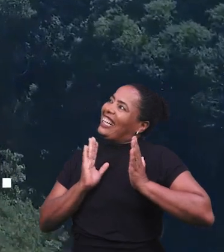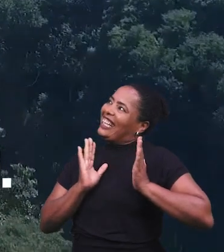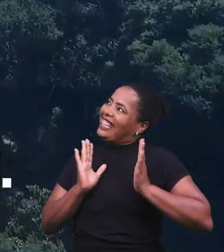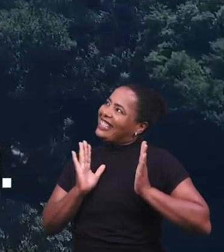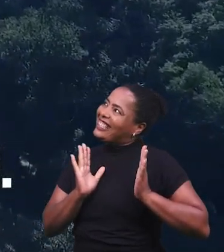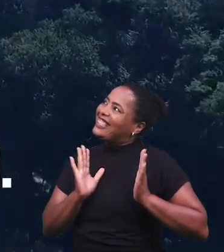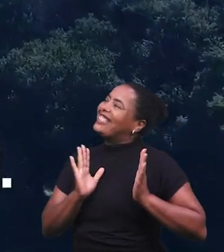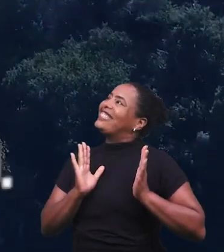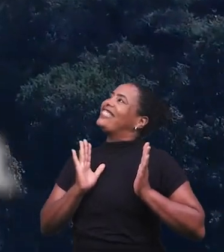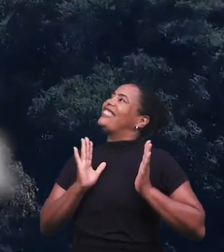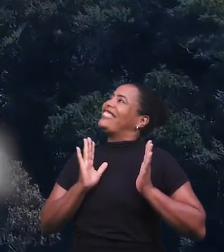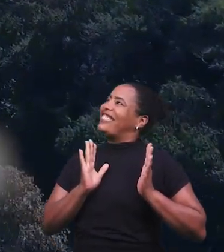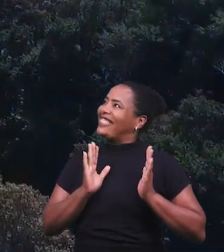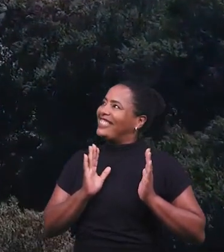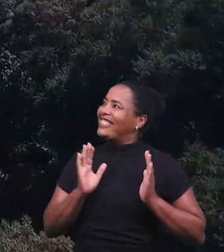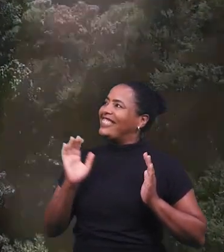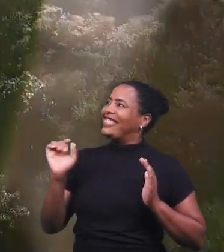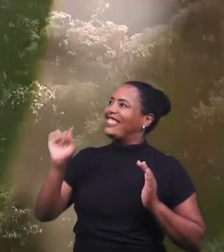coração.